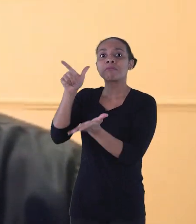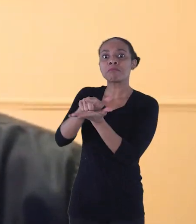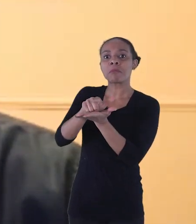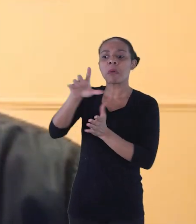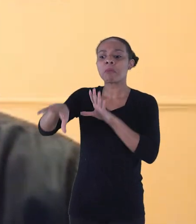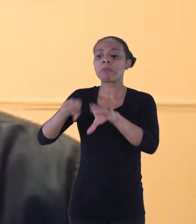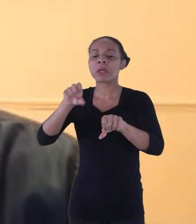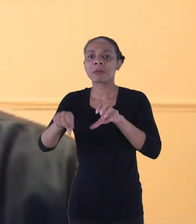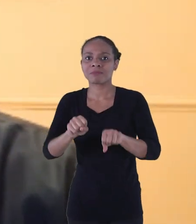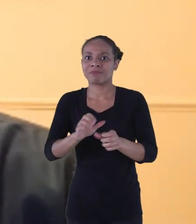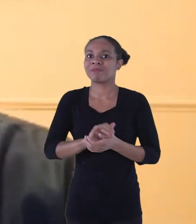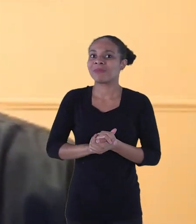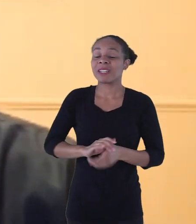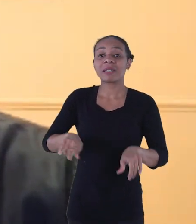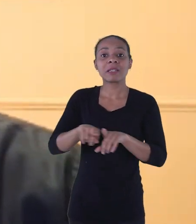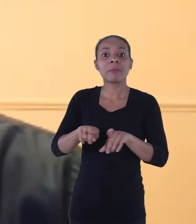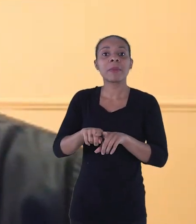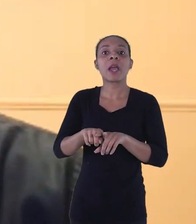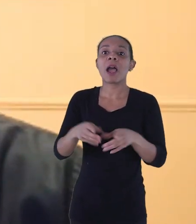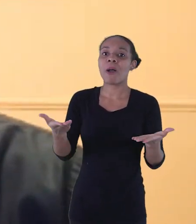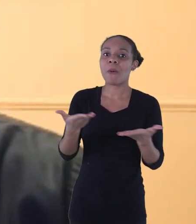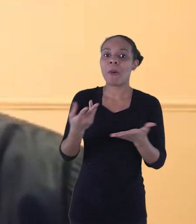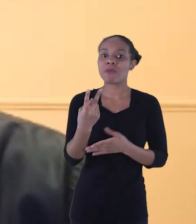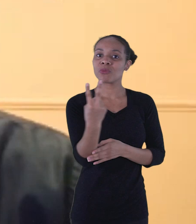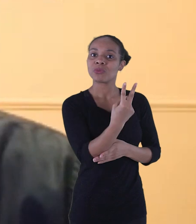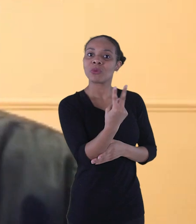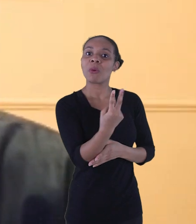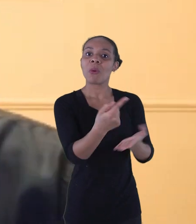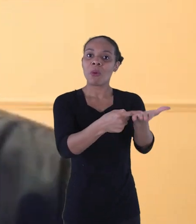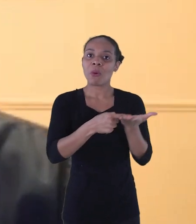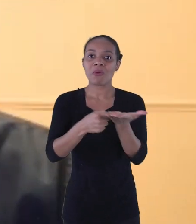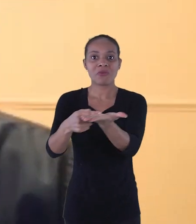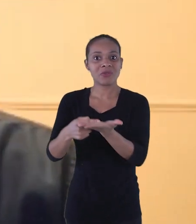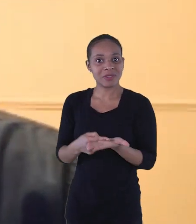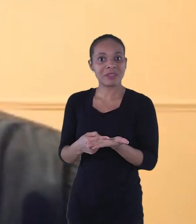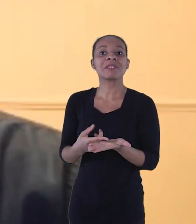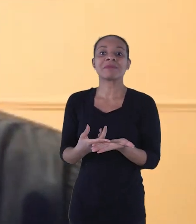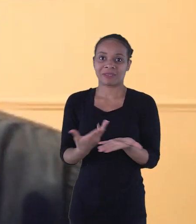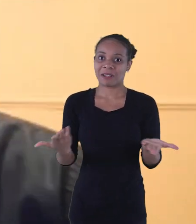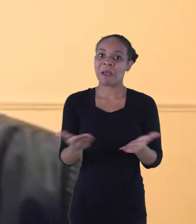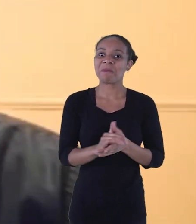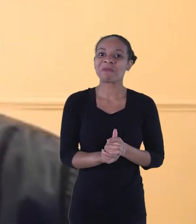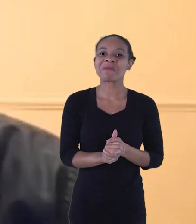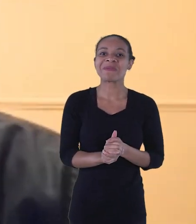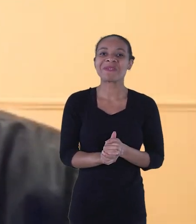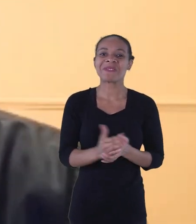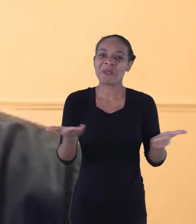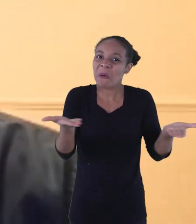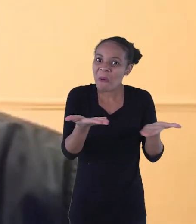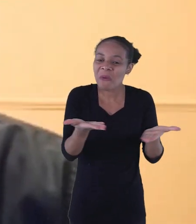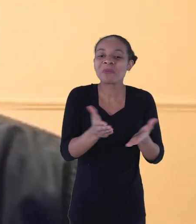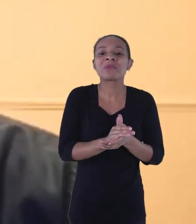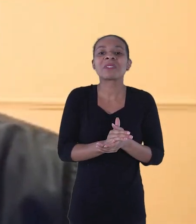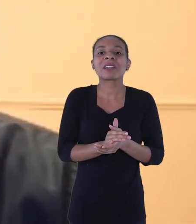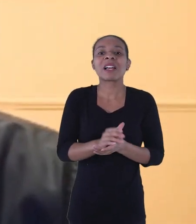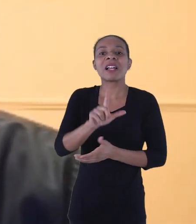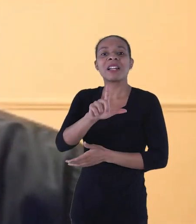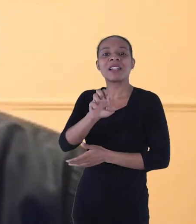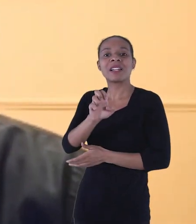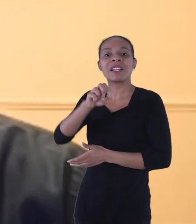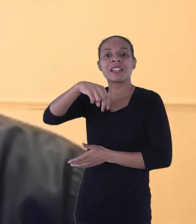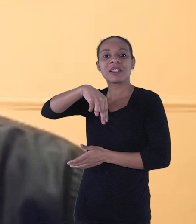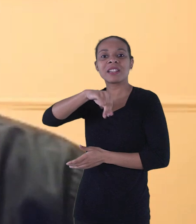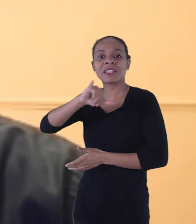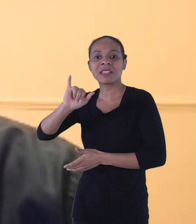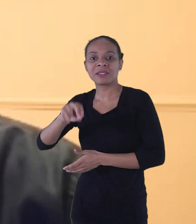doutora honoris causa pela Universidade Federal do Rio de Janeiro. Muito bem, vamos receber com alegria os nossos convidados de hoje. Leni Nobre de